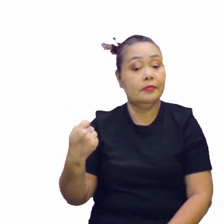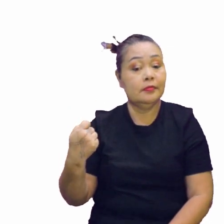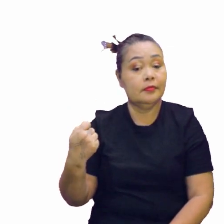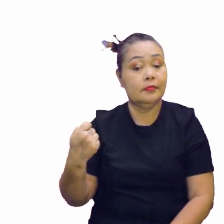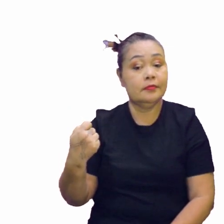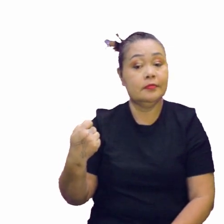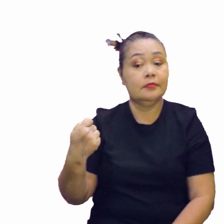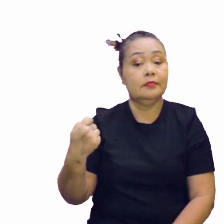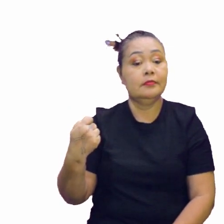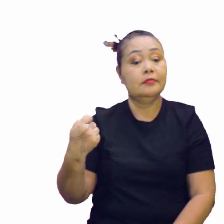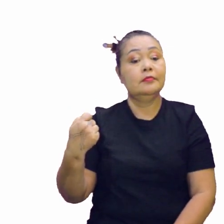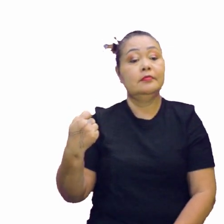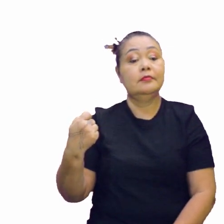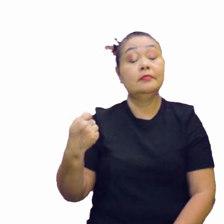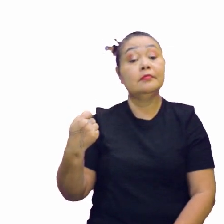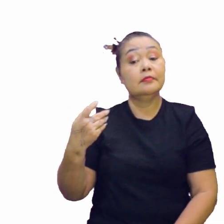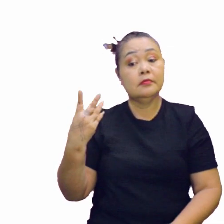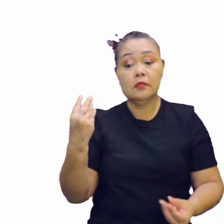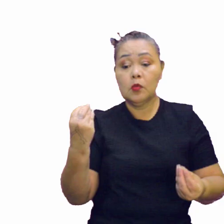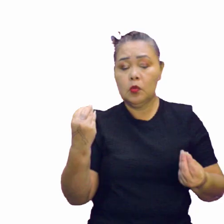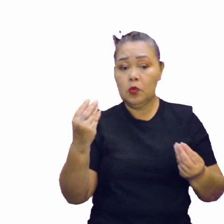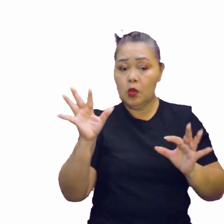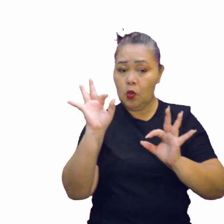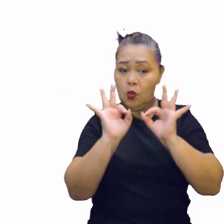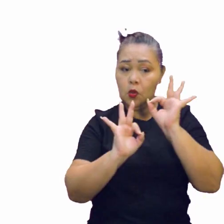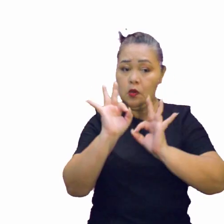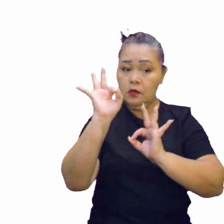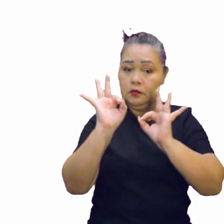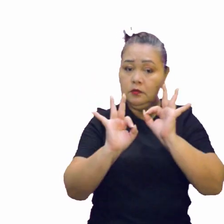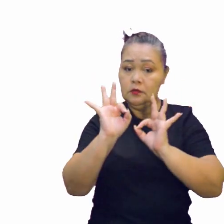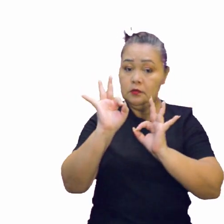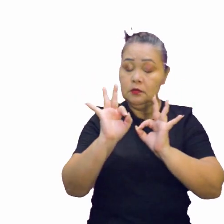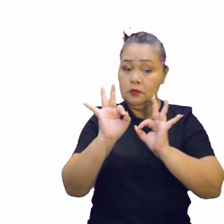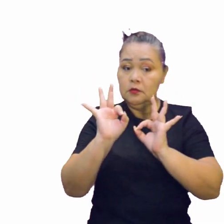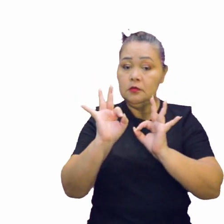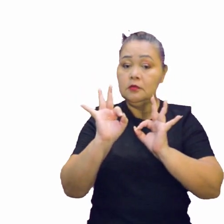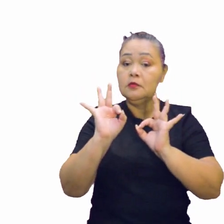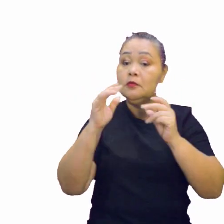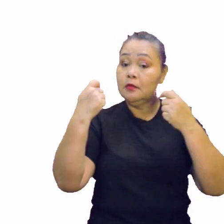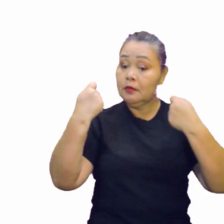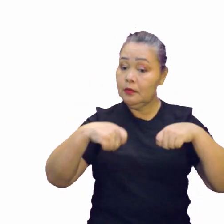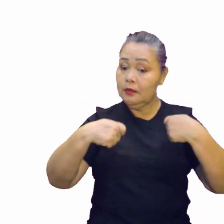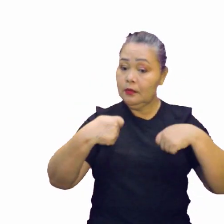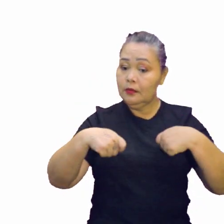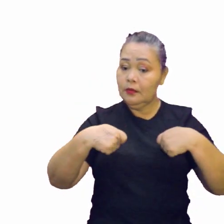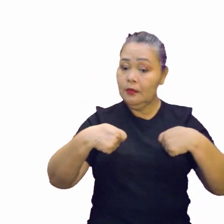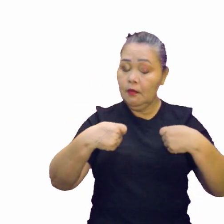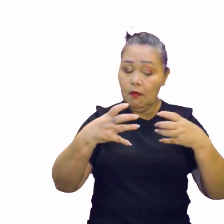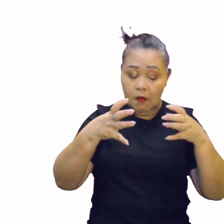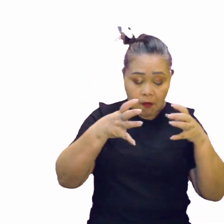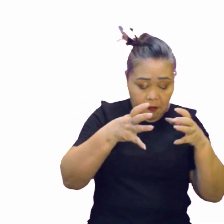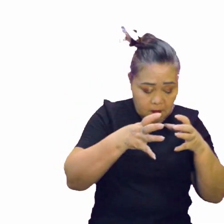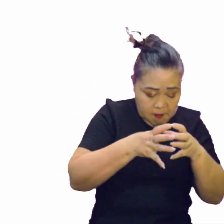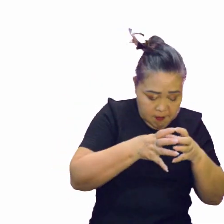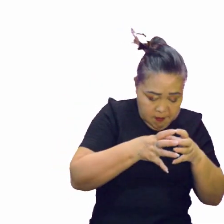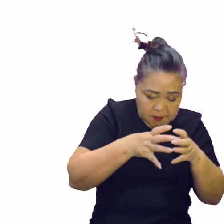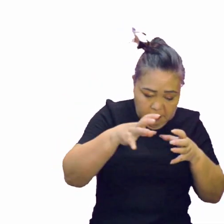no planejamento de combinações é preciso agrupar de